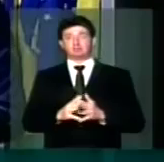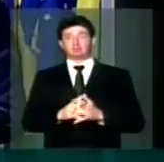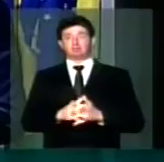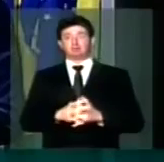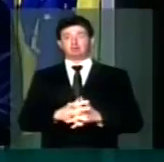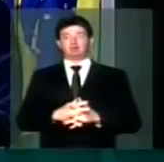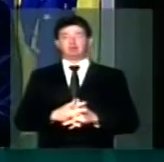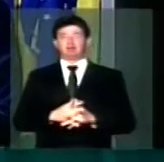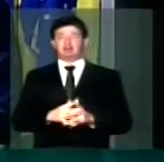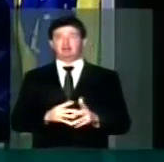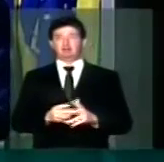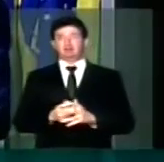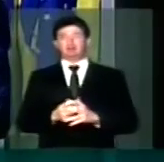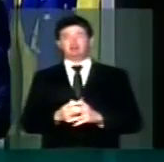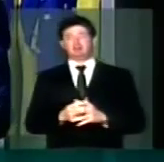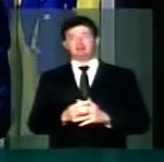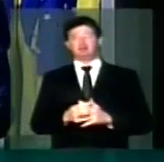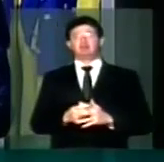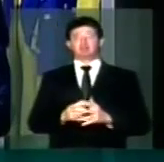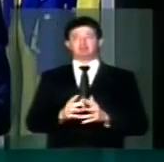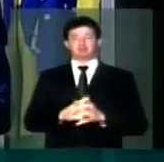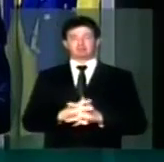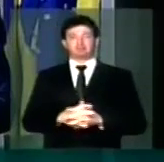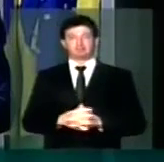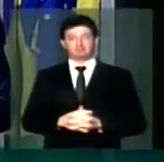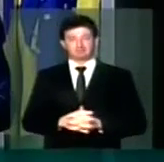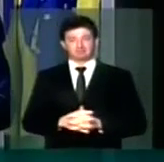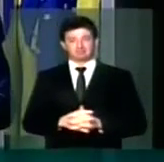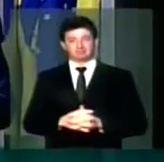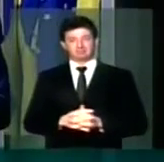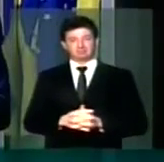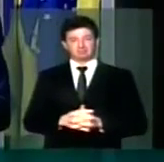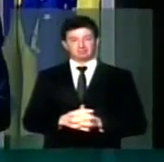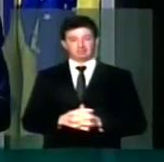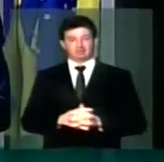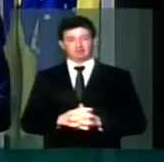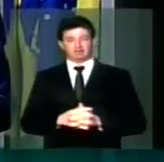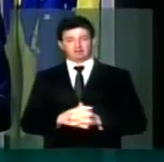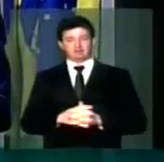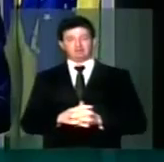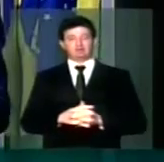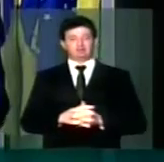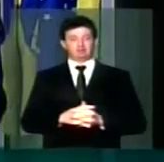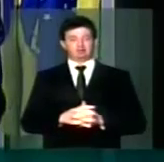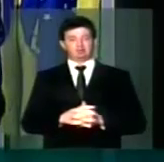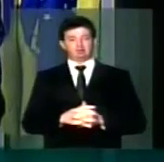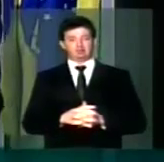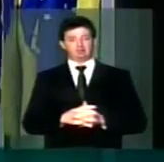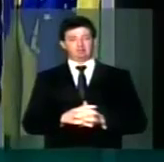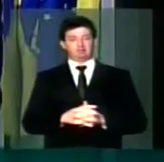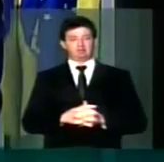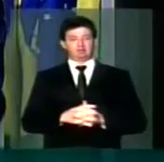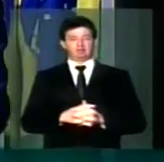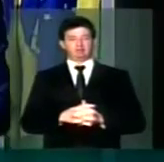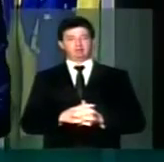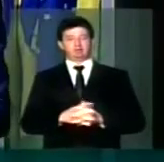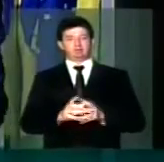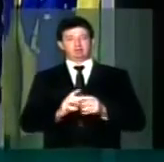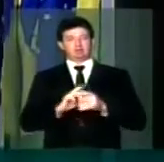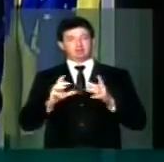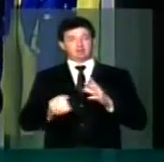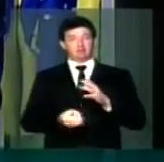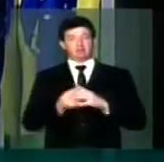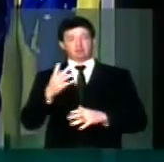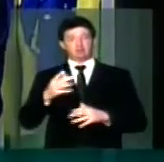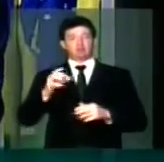demitir. Os números de 2014 deixaram, com a criação, foram criados